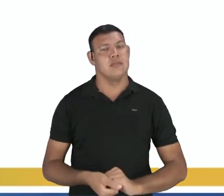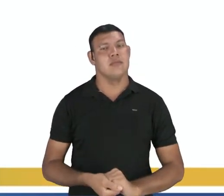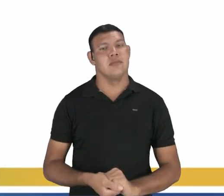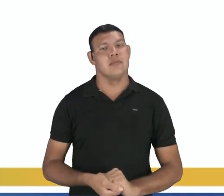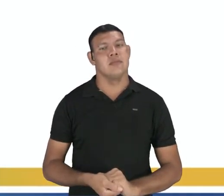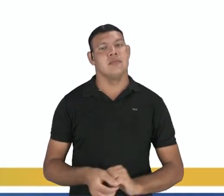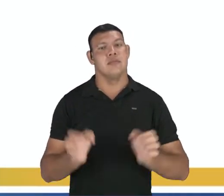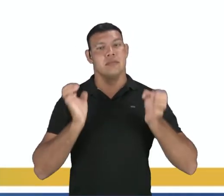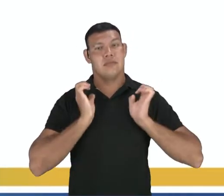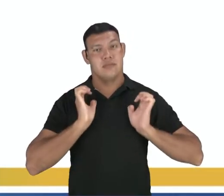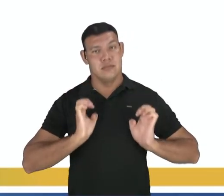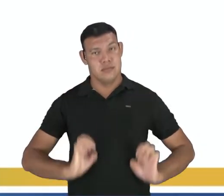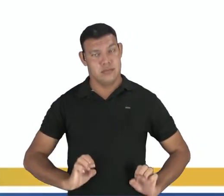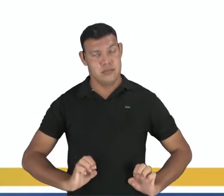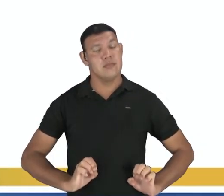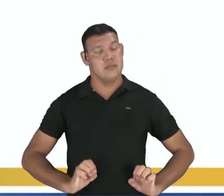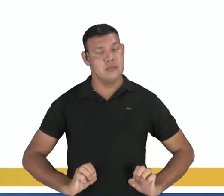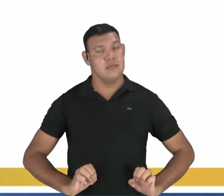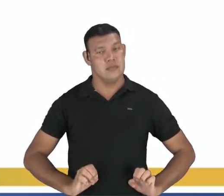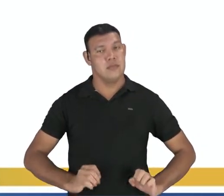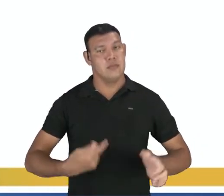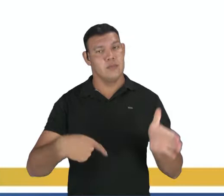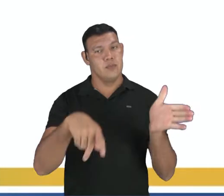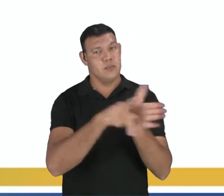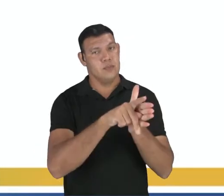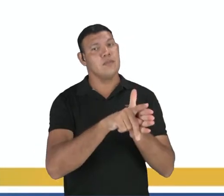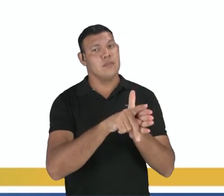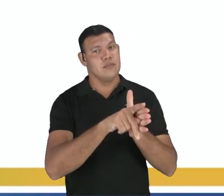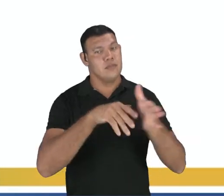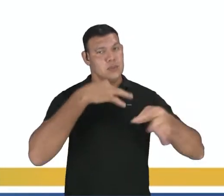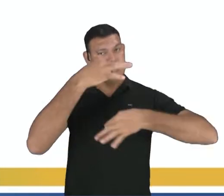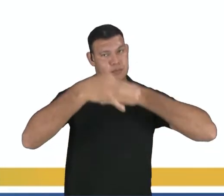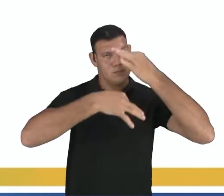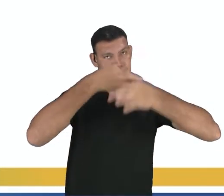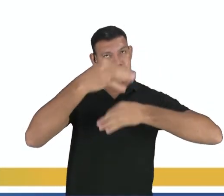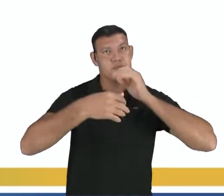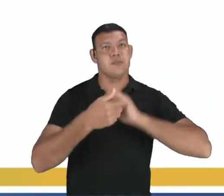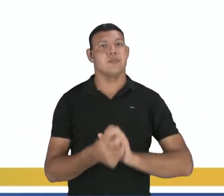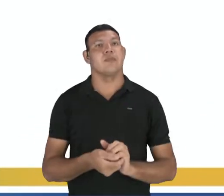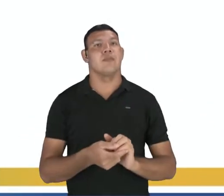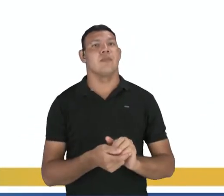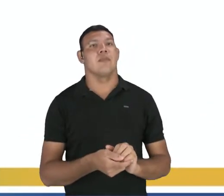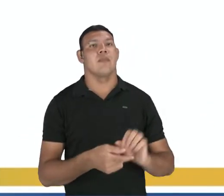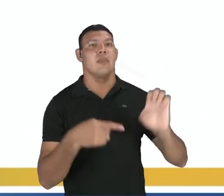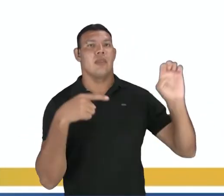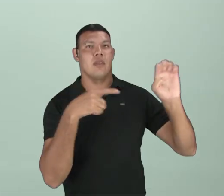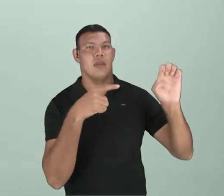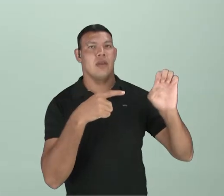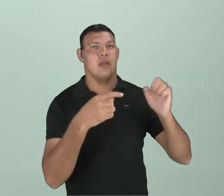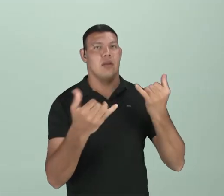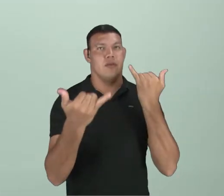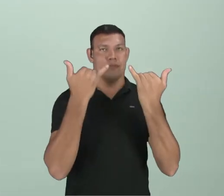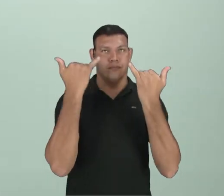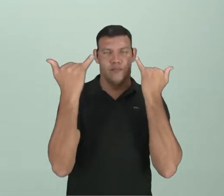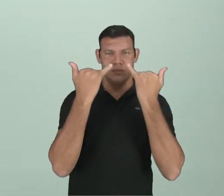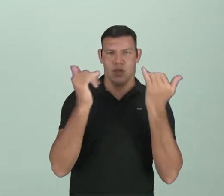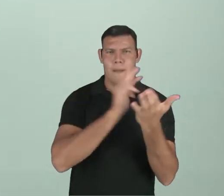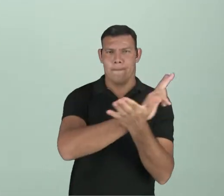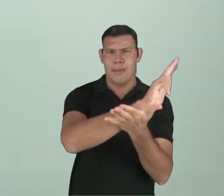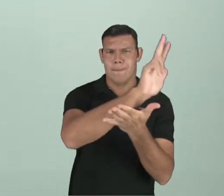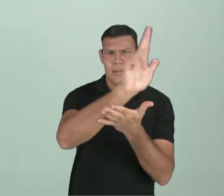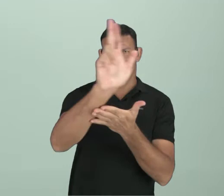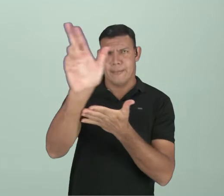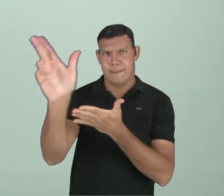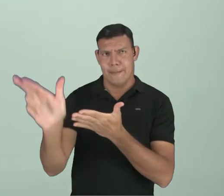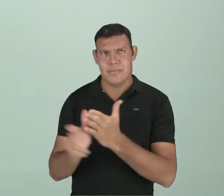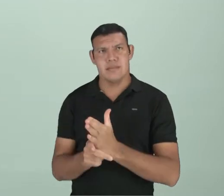dentro dessa liberdade de expressão, fontes de informação diversificada, né, acesso a várias formas